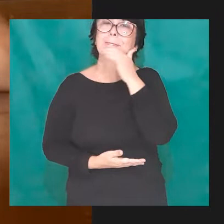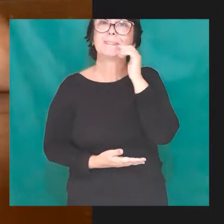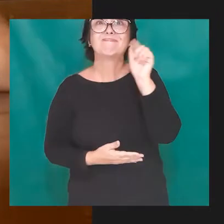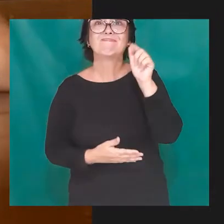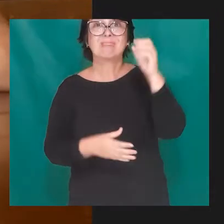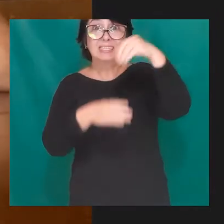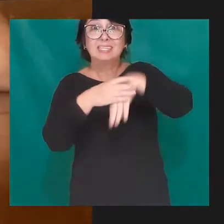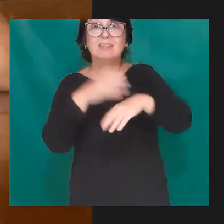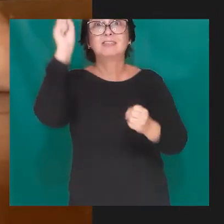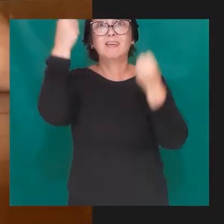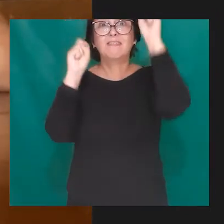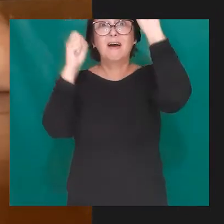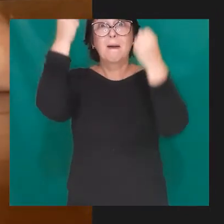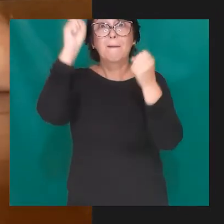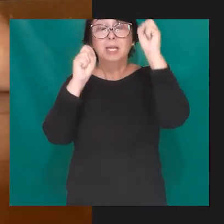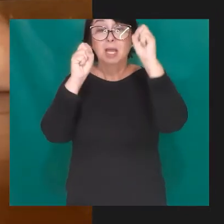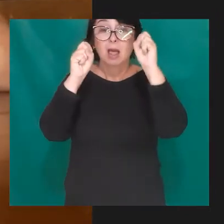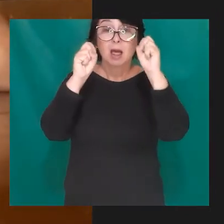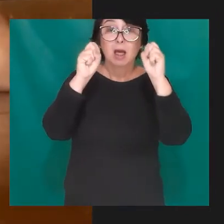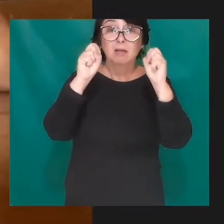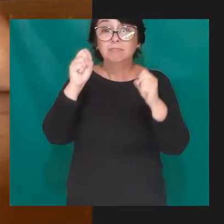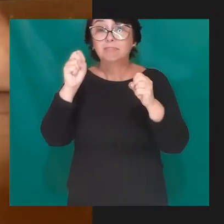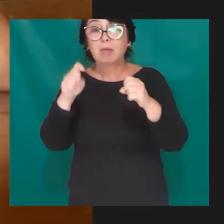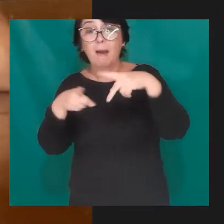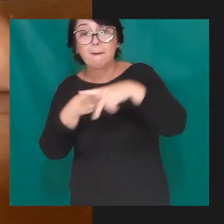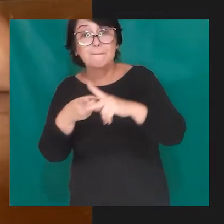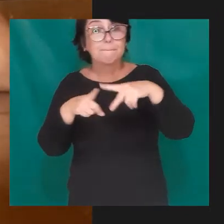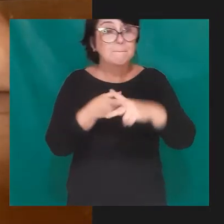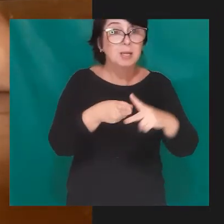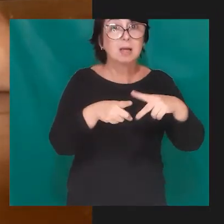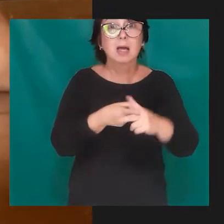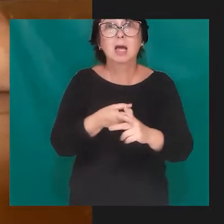fábrica está se aparelhando ainda para poder fazer um instrumento